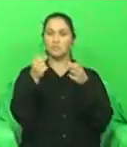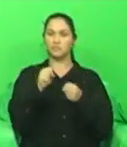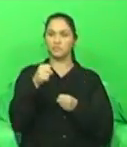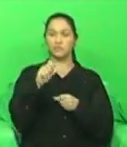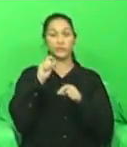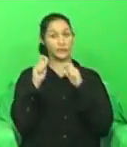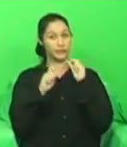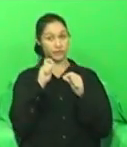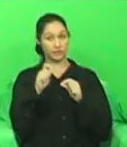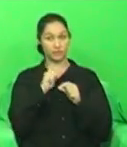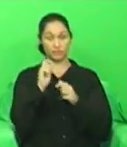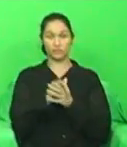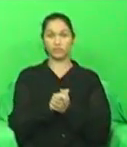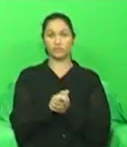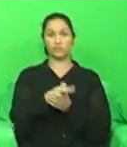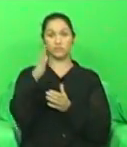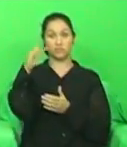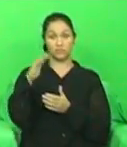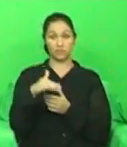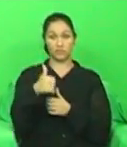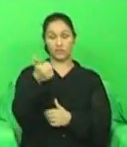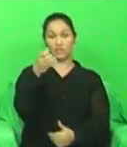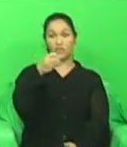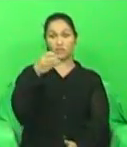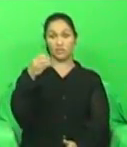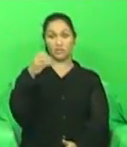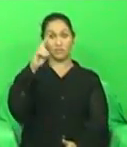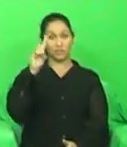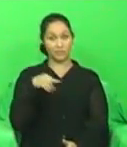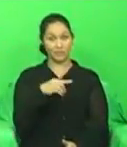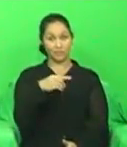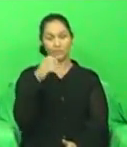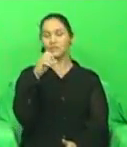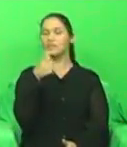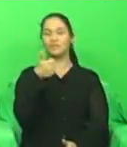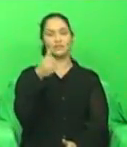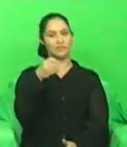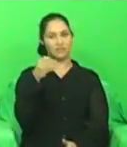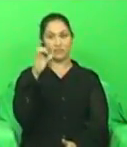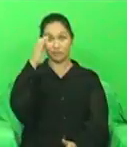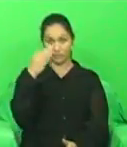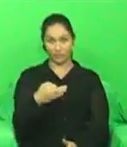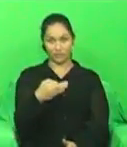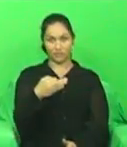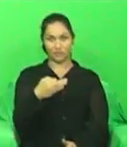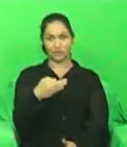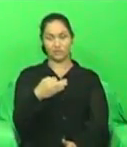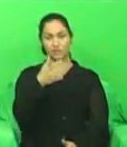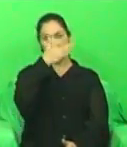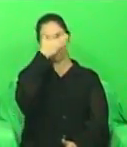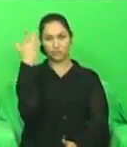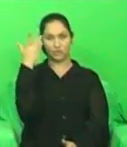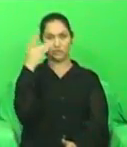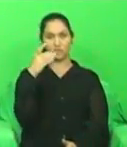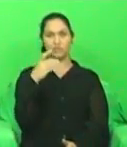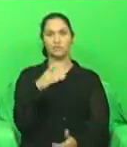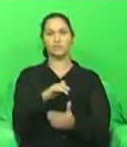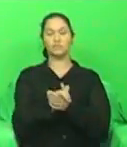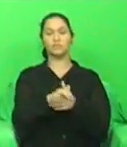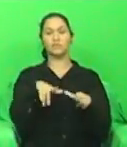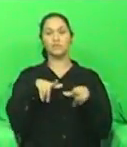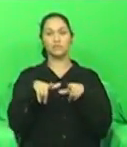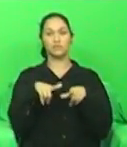em torno de 100% o valor desses funcionários contratar mais 65 funcionário hoje que tem uma empresa